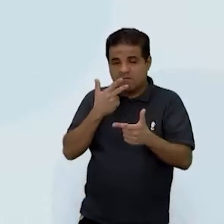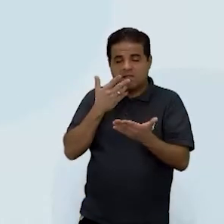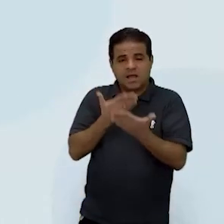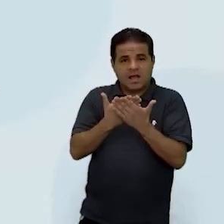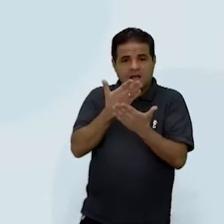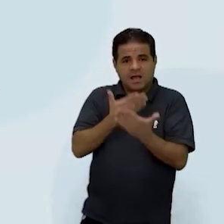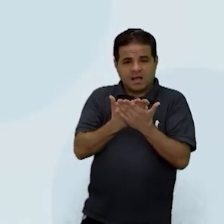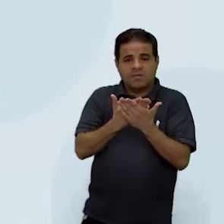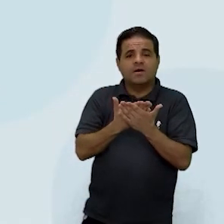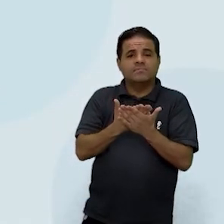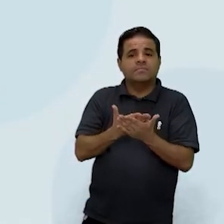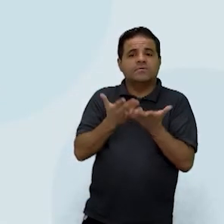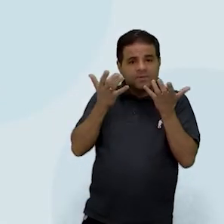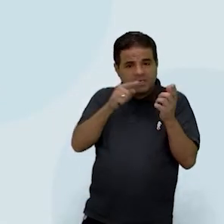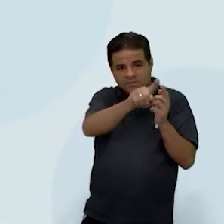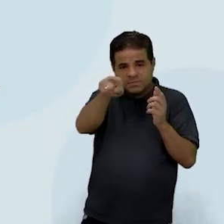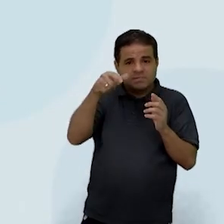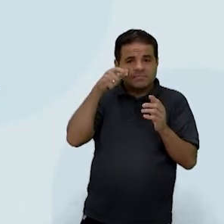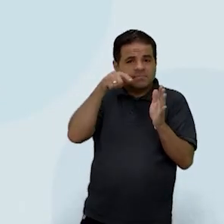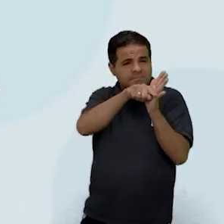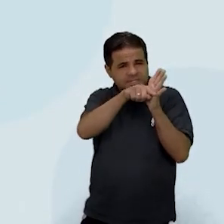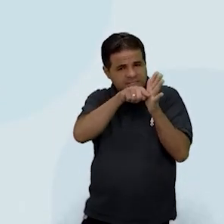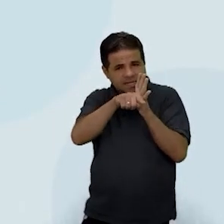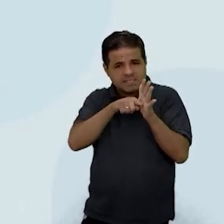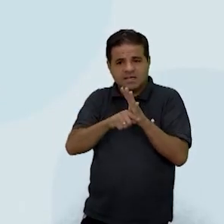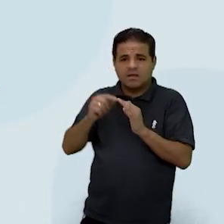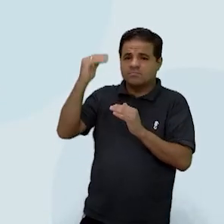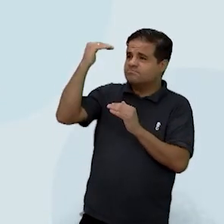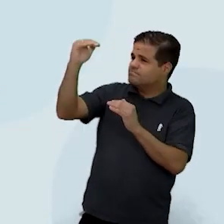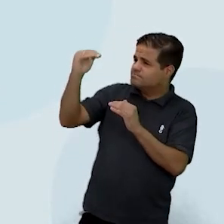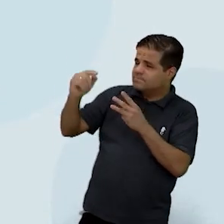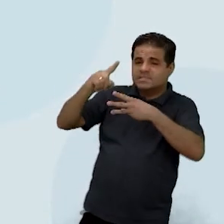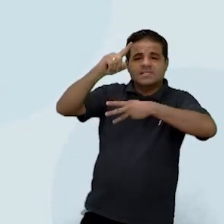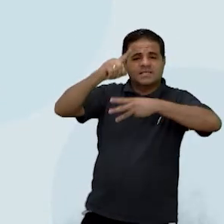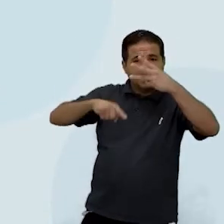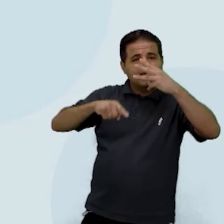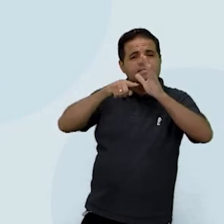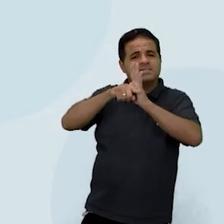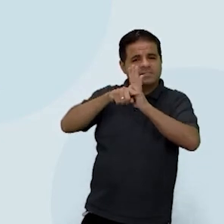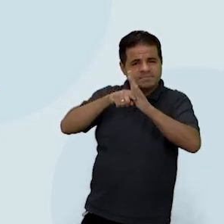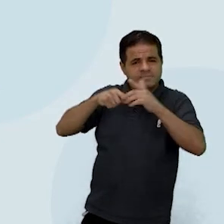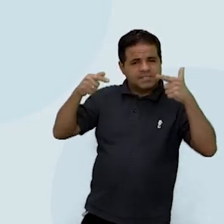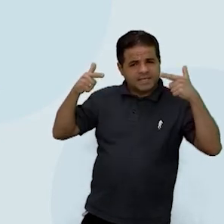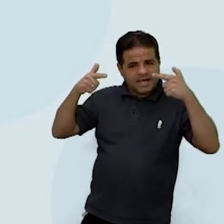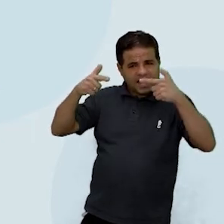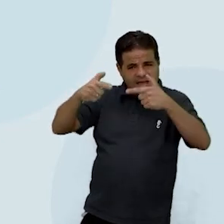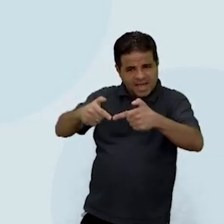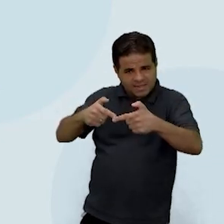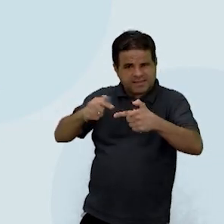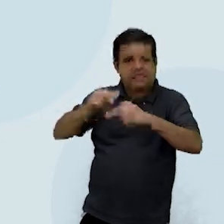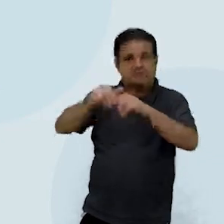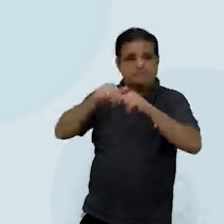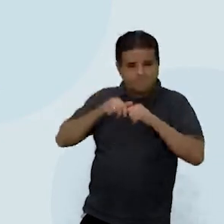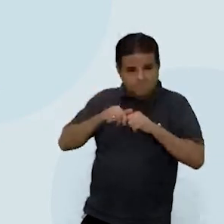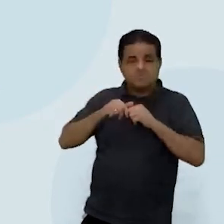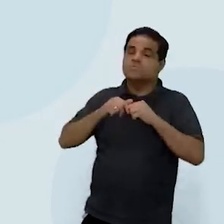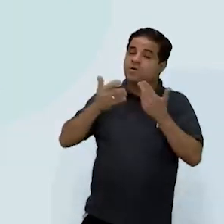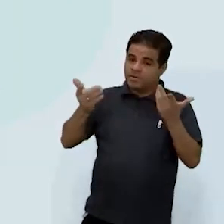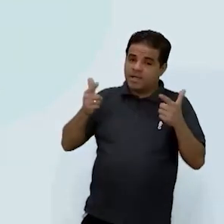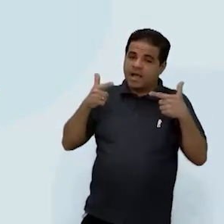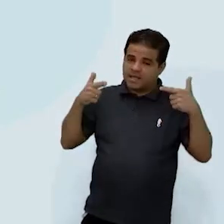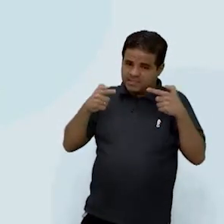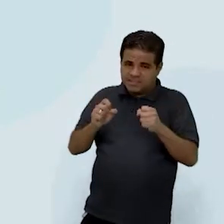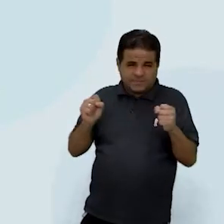eu gostaria que vocês pesquisassem sobre uma dessas 3 guerras que são decorrentes da Guerra Fria,